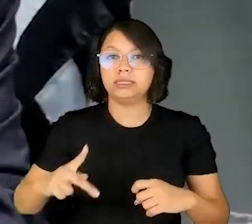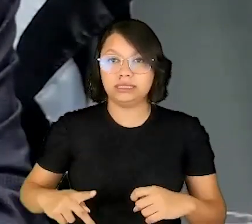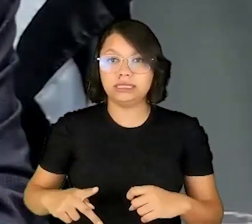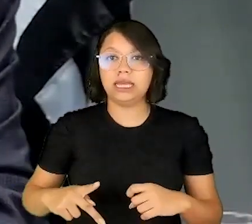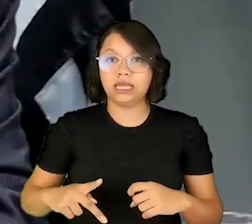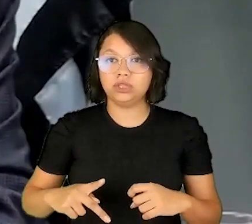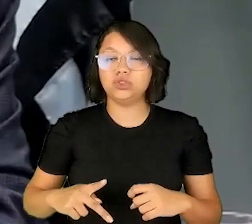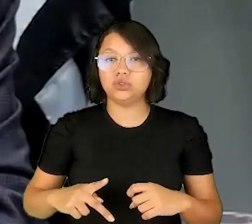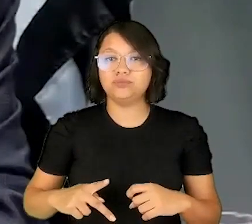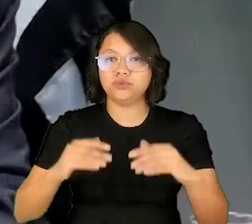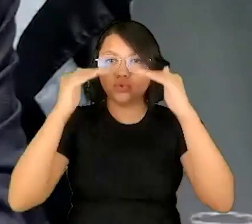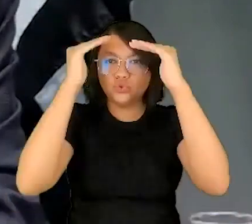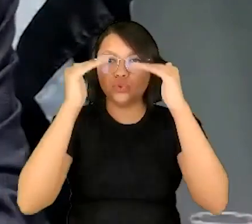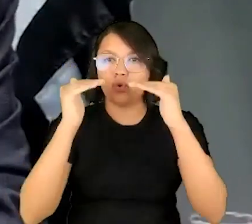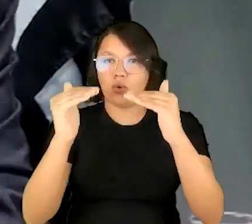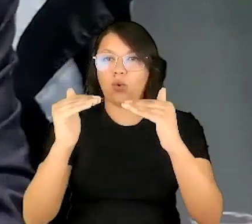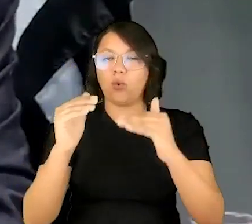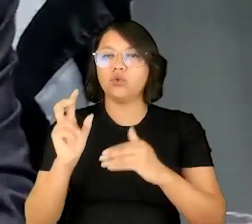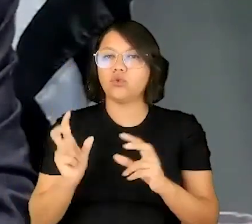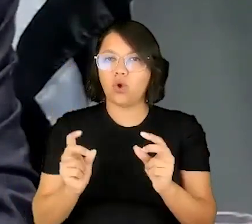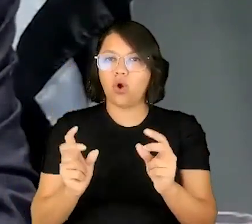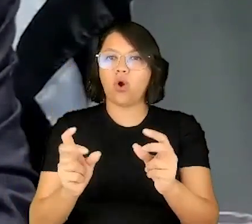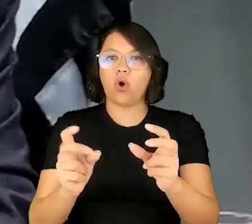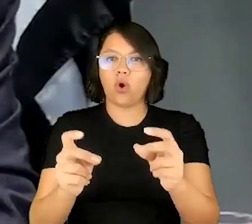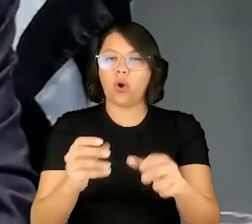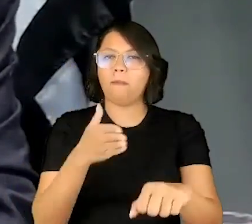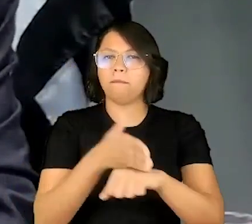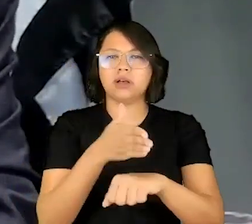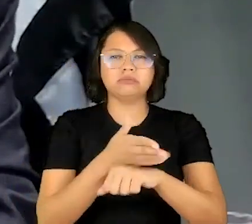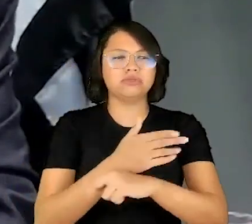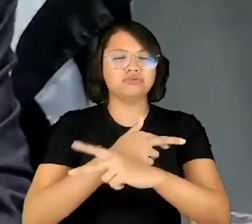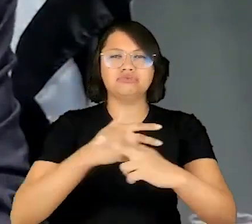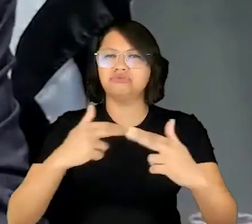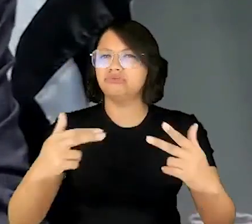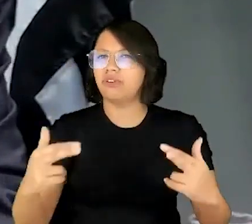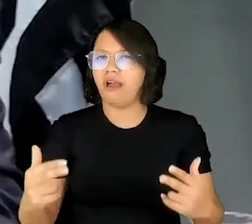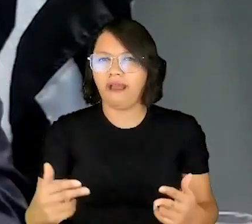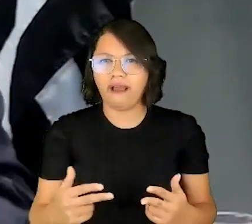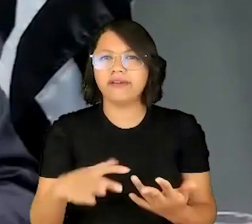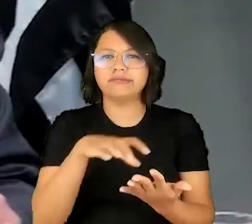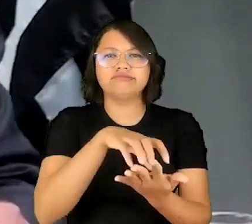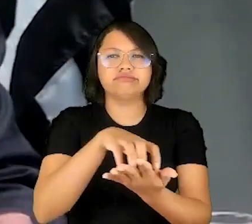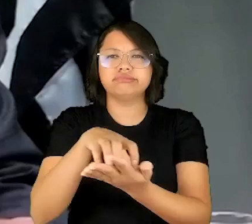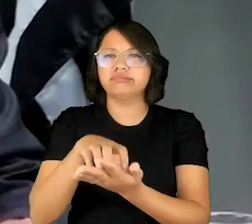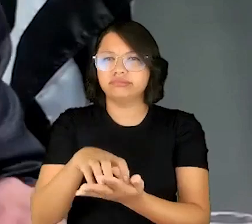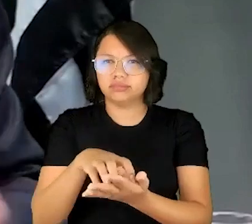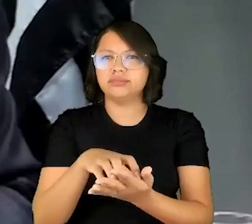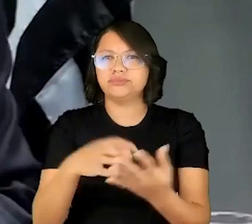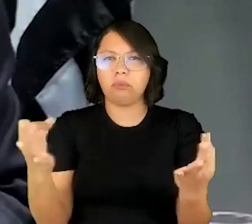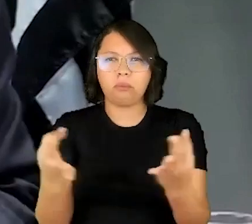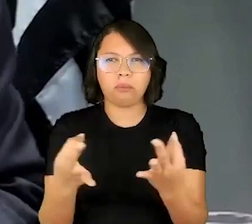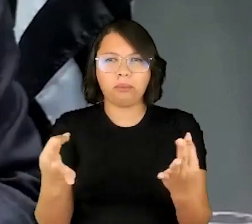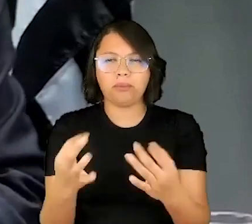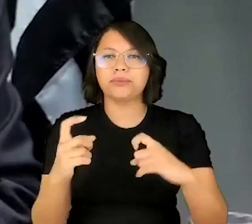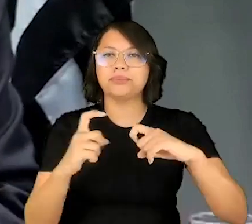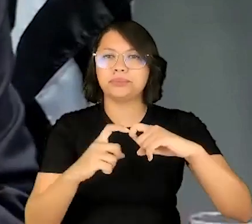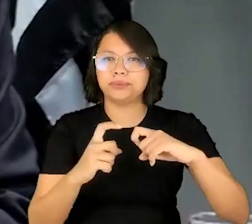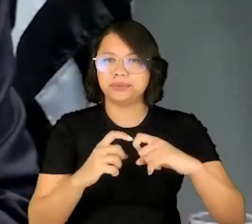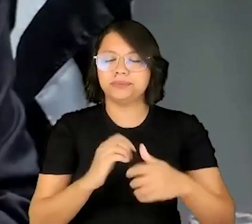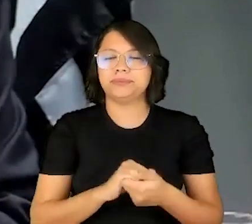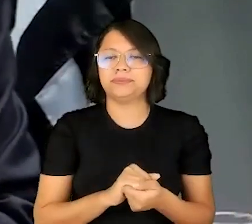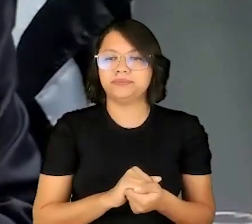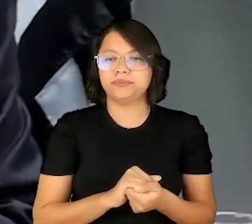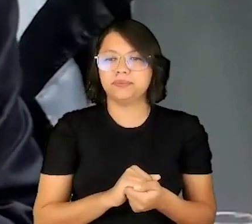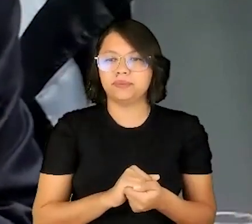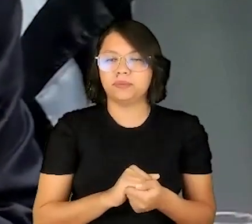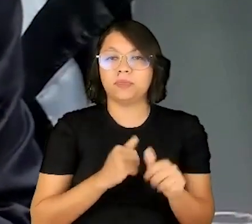Tem variadas publicações e participações em entidades de excelência de medicina. Acompanho